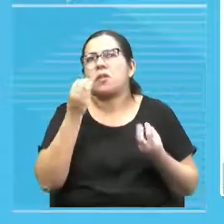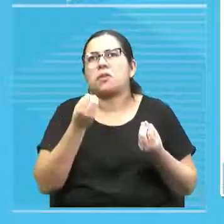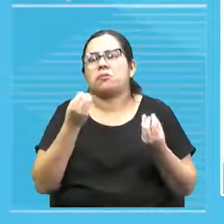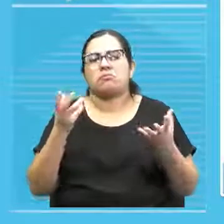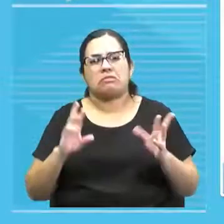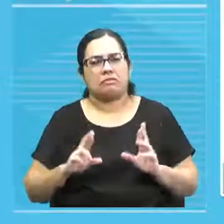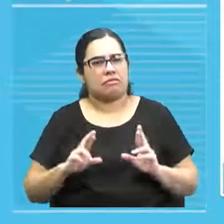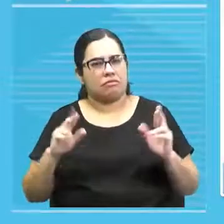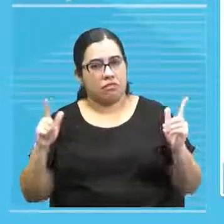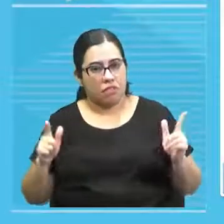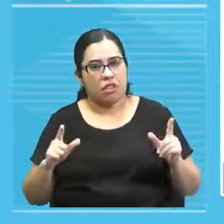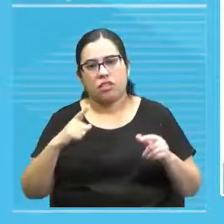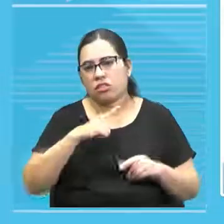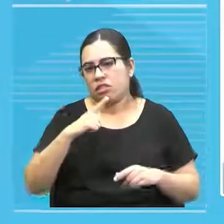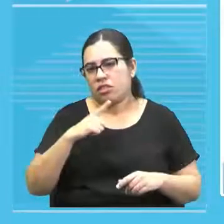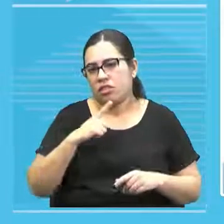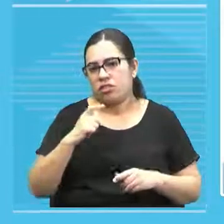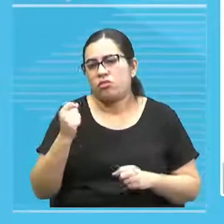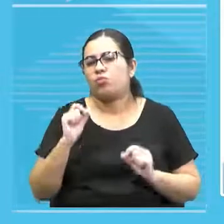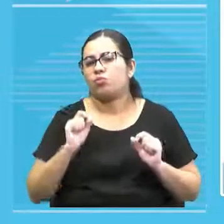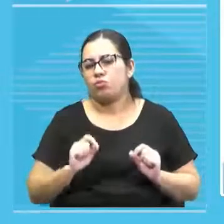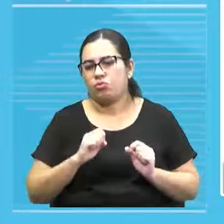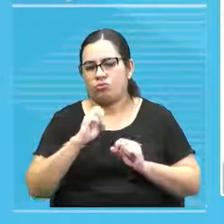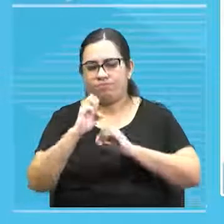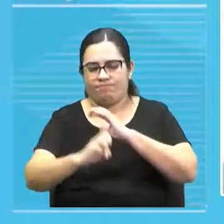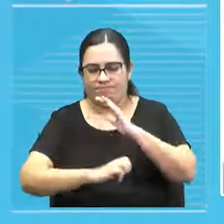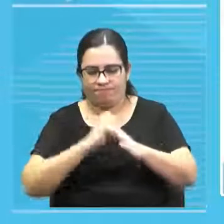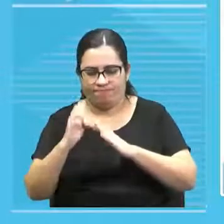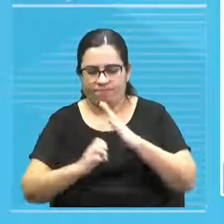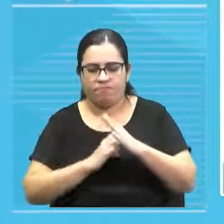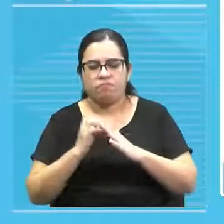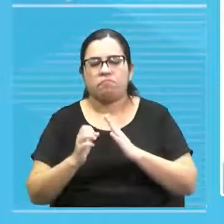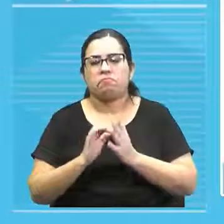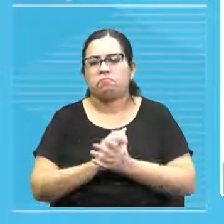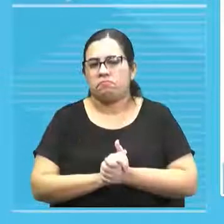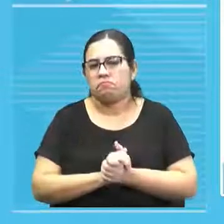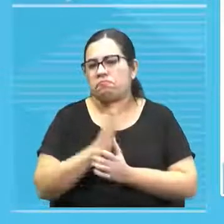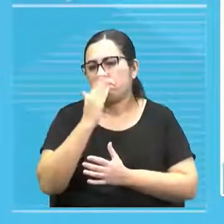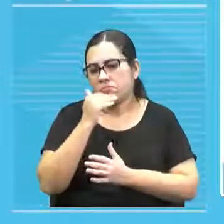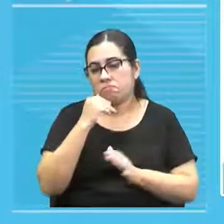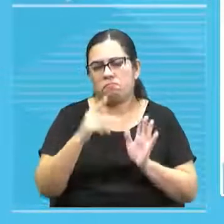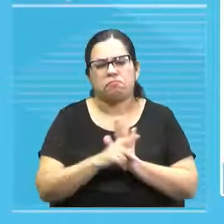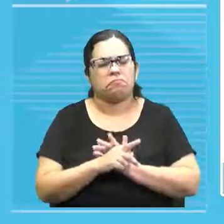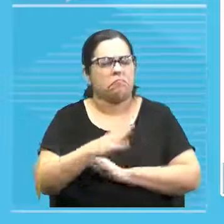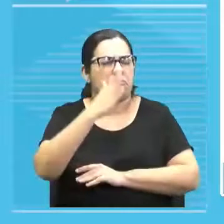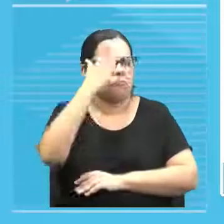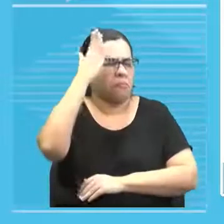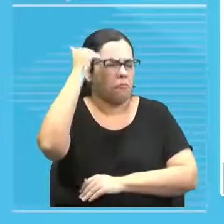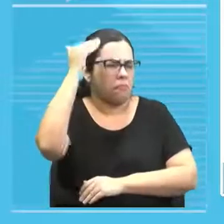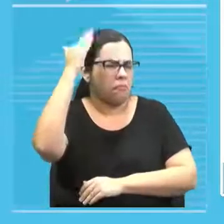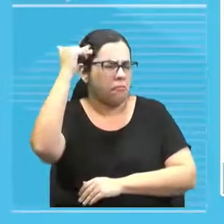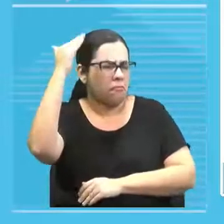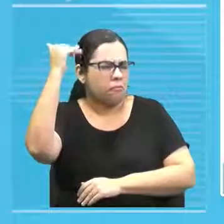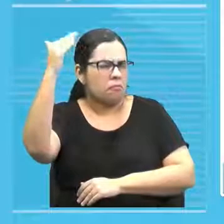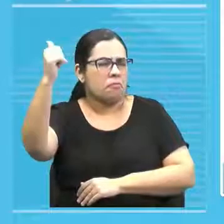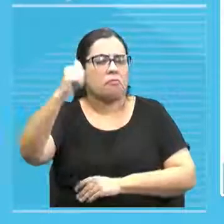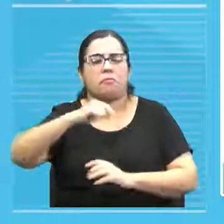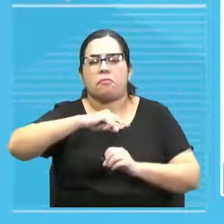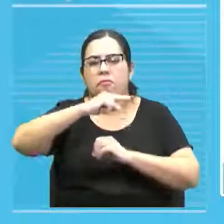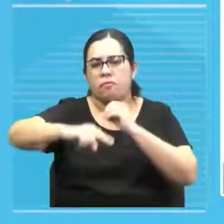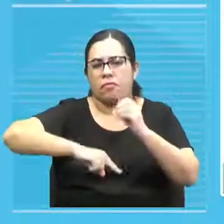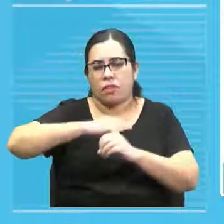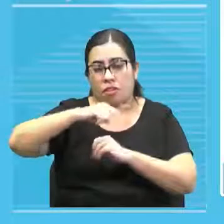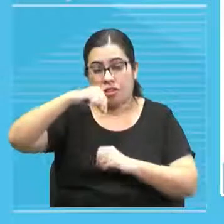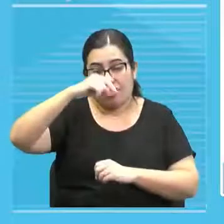brutal tem uma empresa de uma empresa de alimentos muito famosa Ela opera globalmente